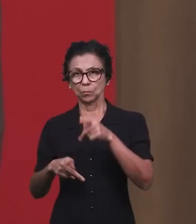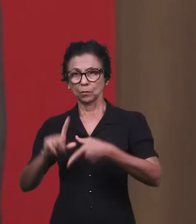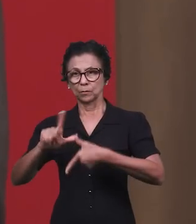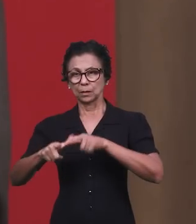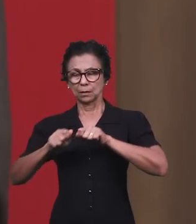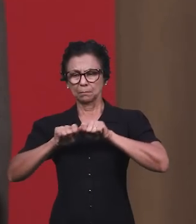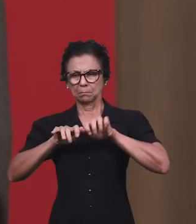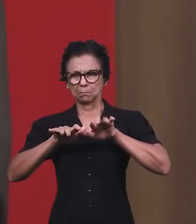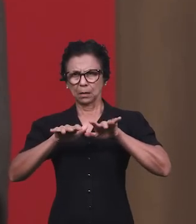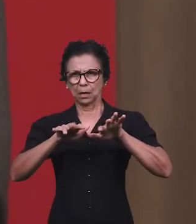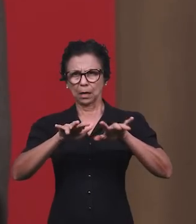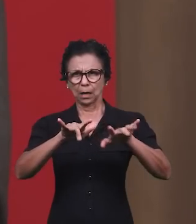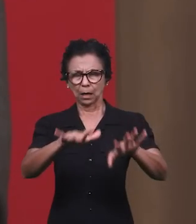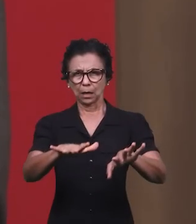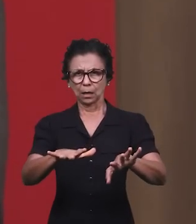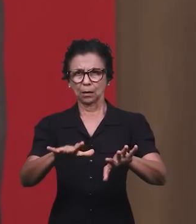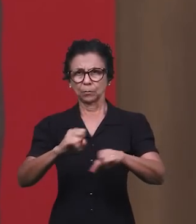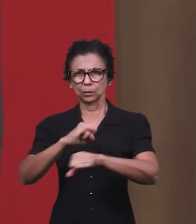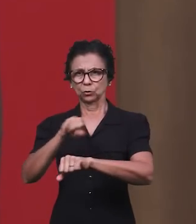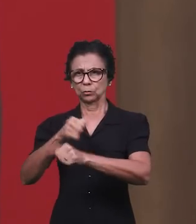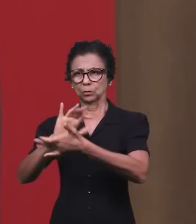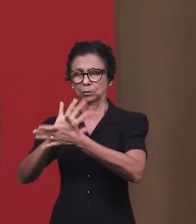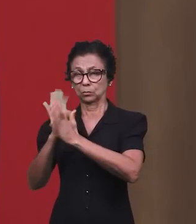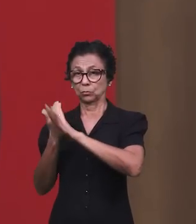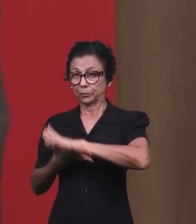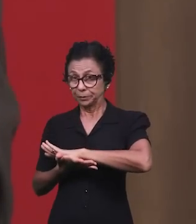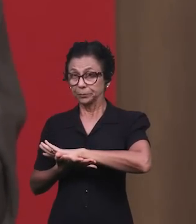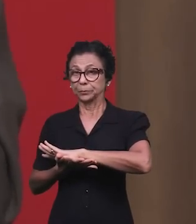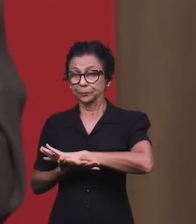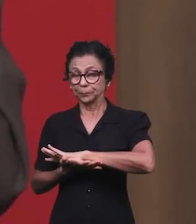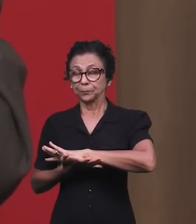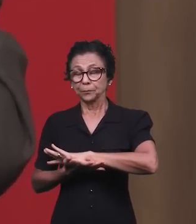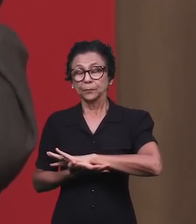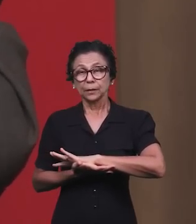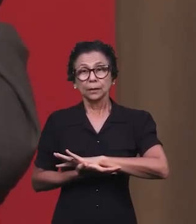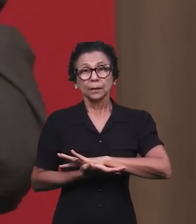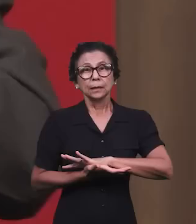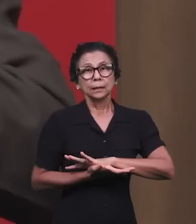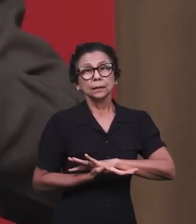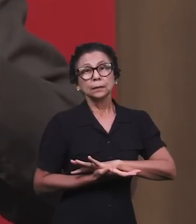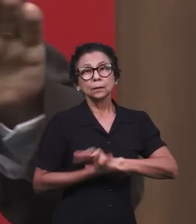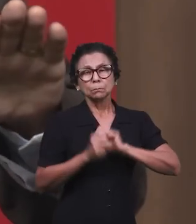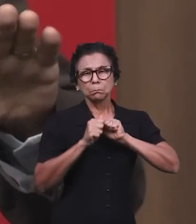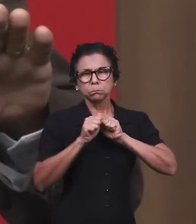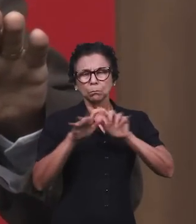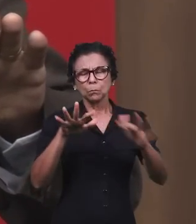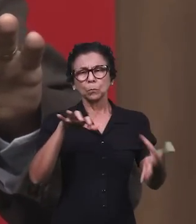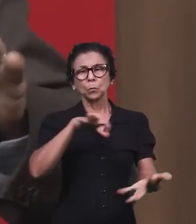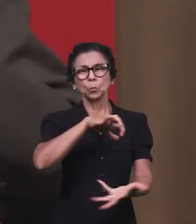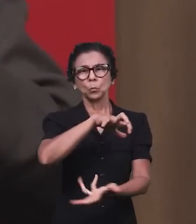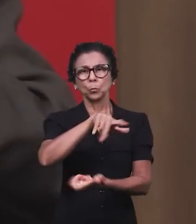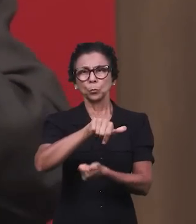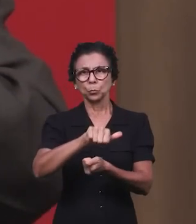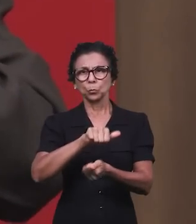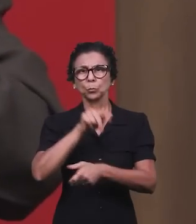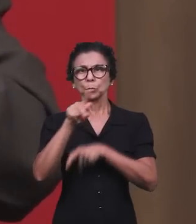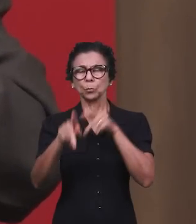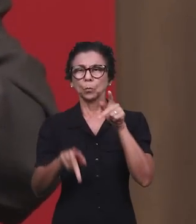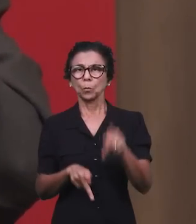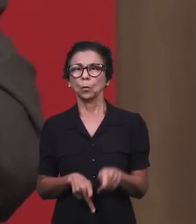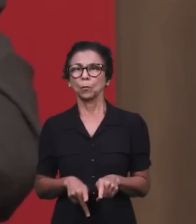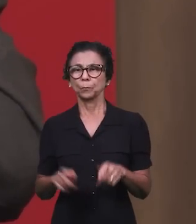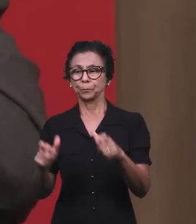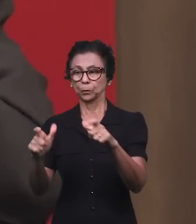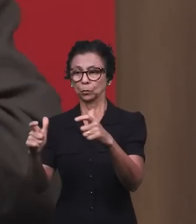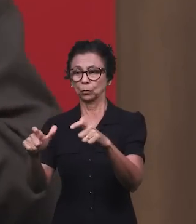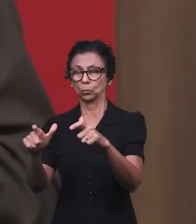pela destruição de Jerusalém por Tito, Israel foi espalhado pelo mundo. A terra de Israel,